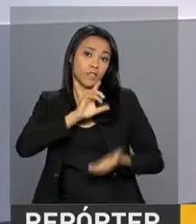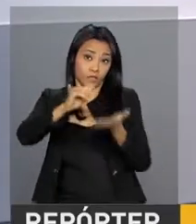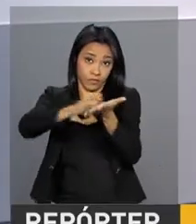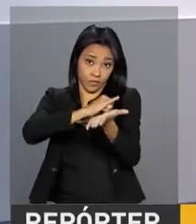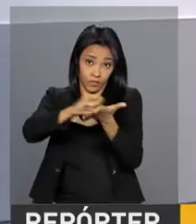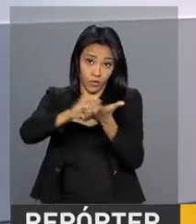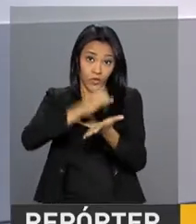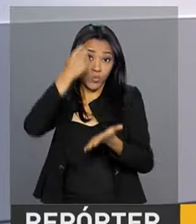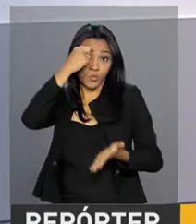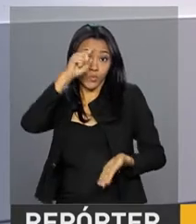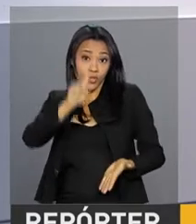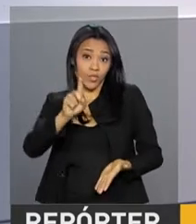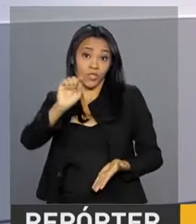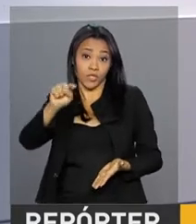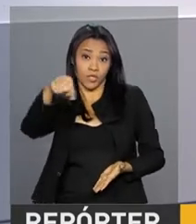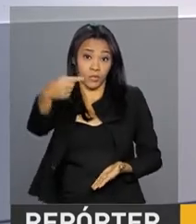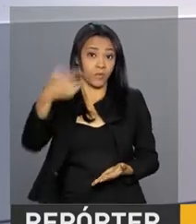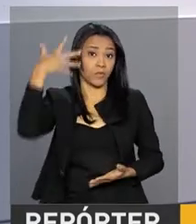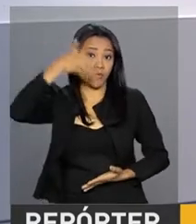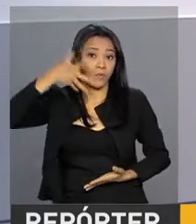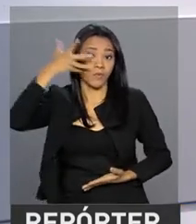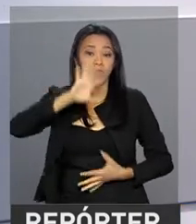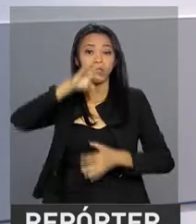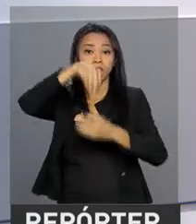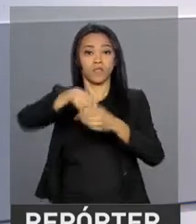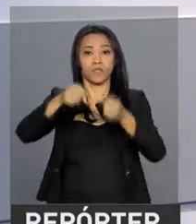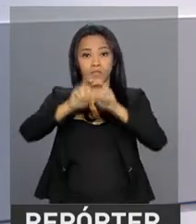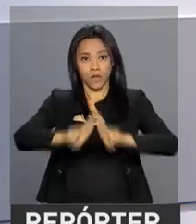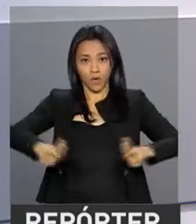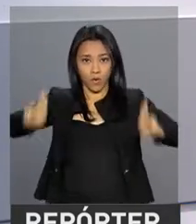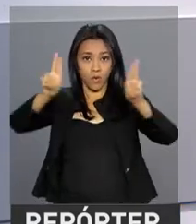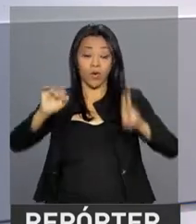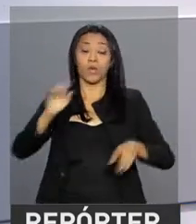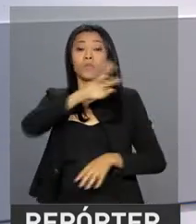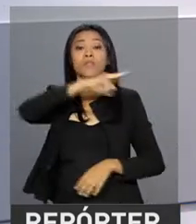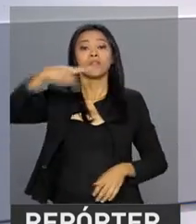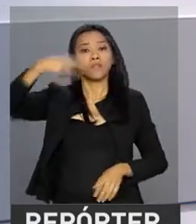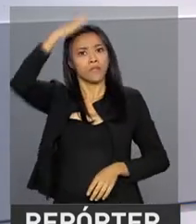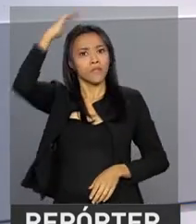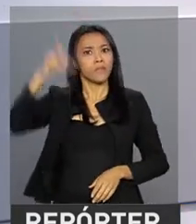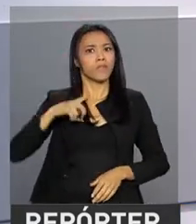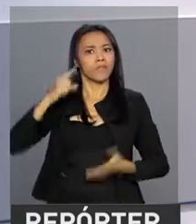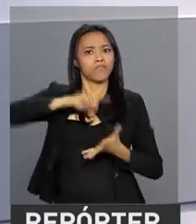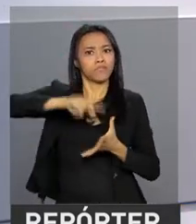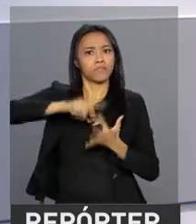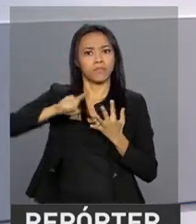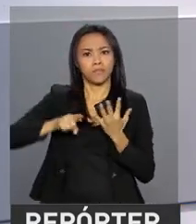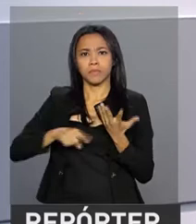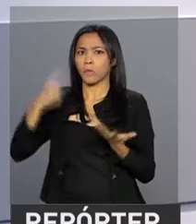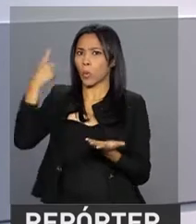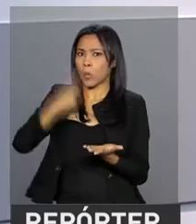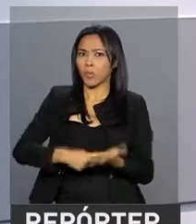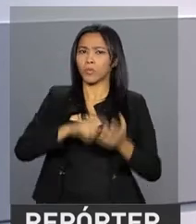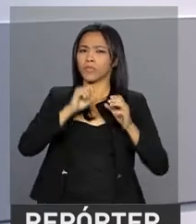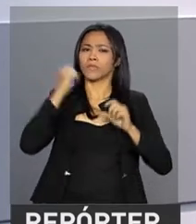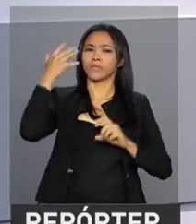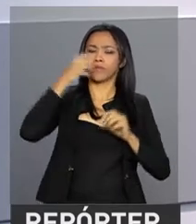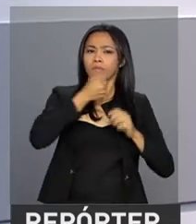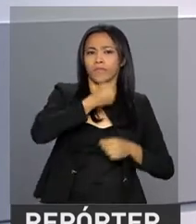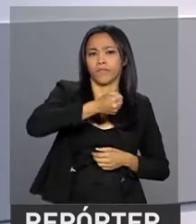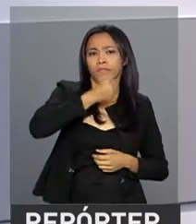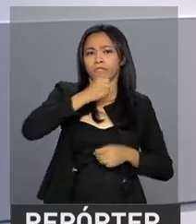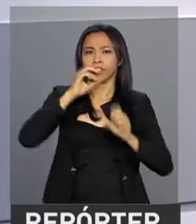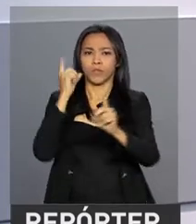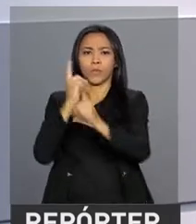de discursar na onu o presidente michel temer tem uma agenda cheia com encontros bilaterais entrevistas e seminários a repórter paula